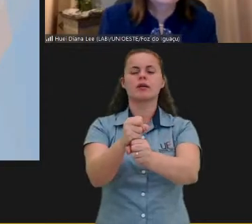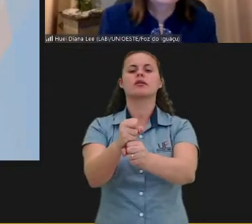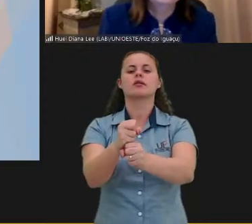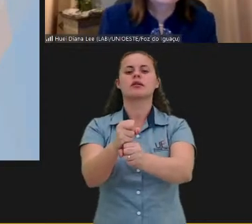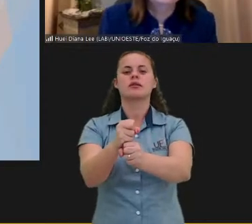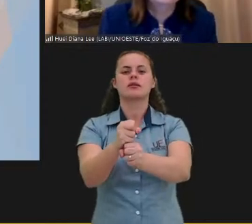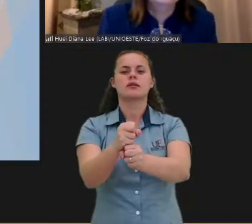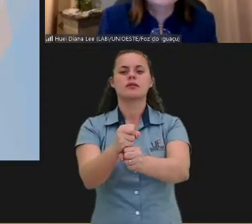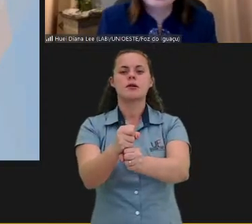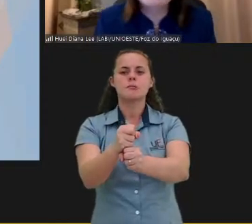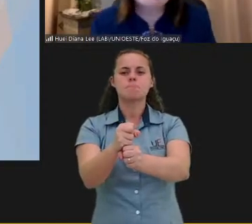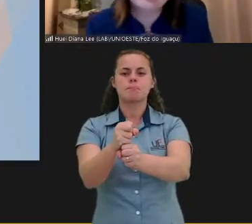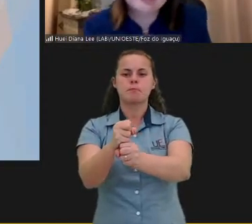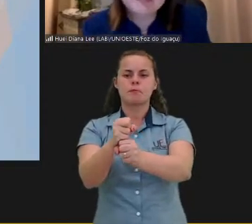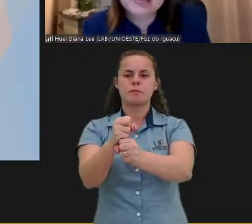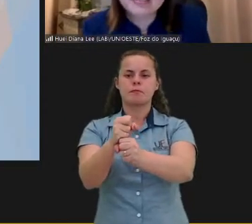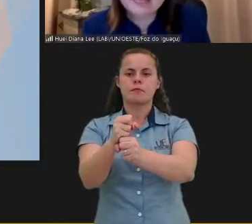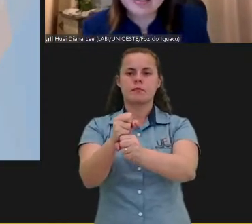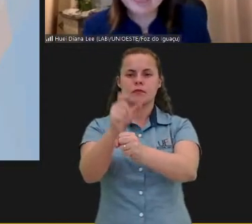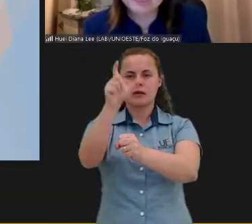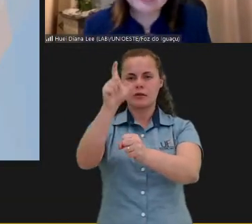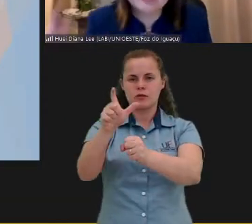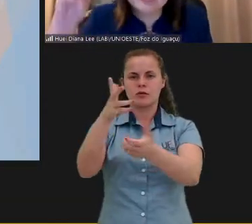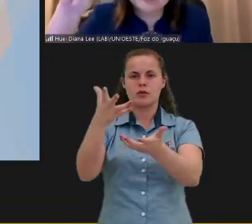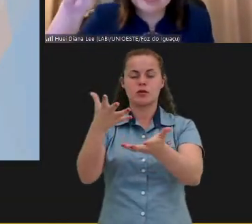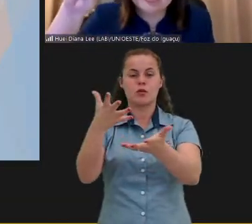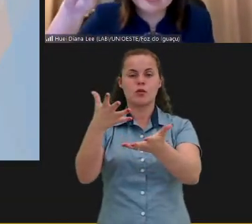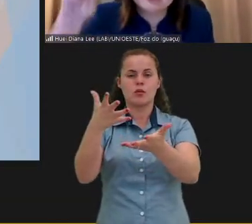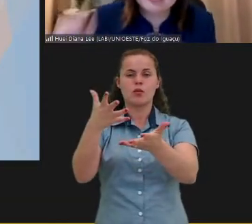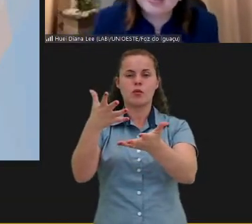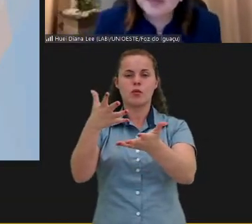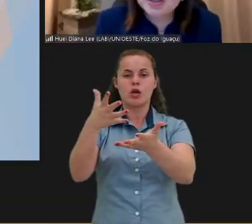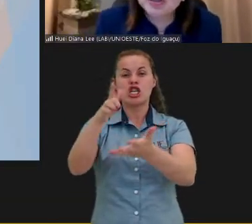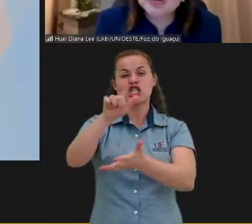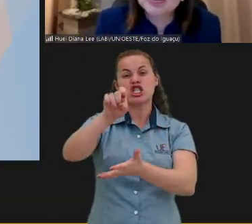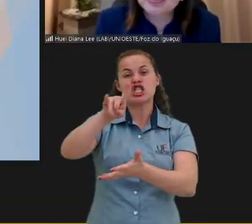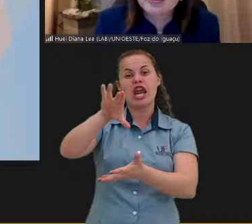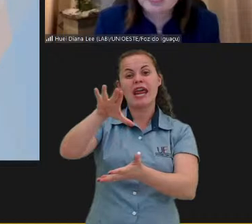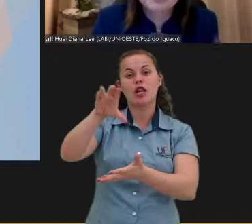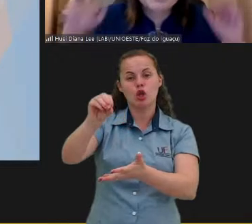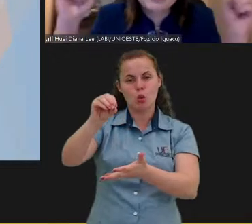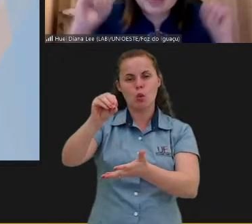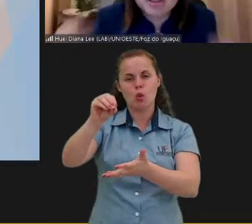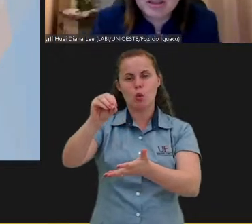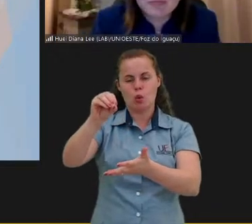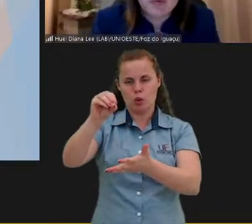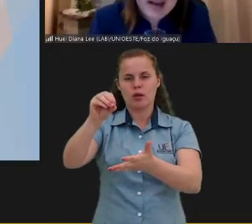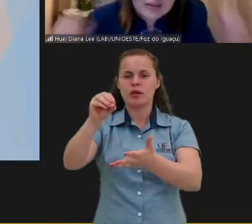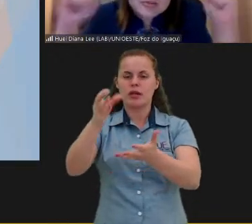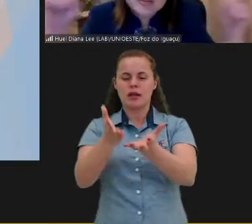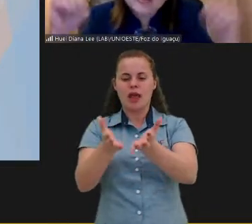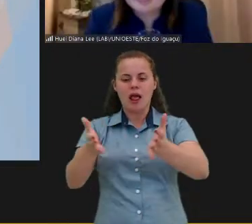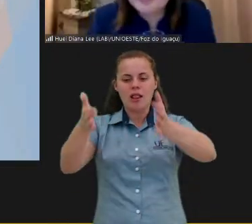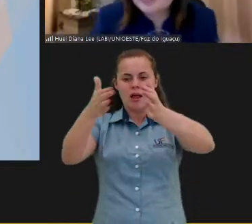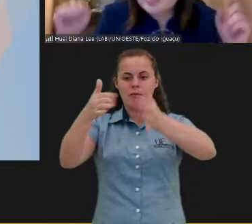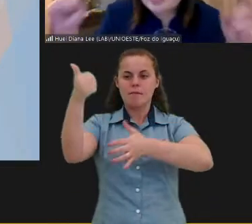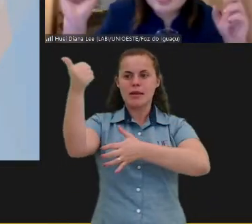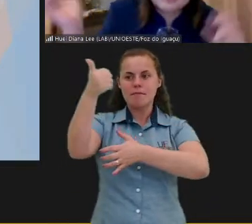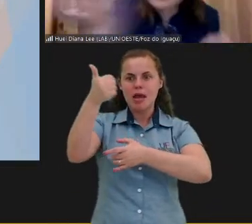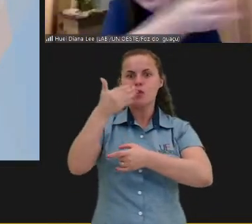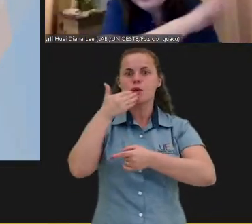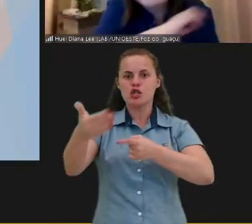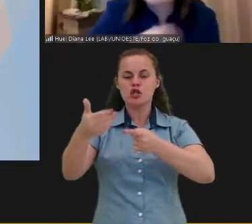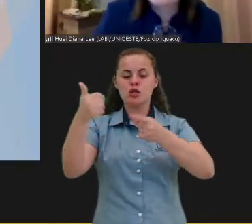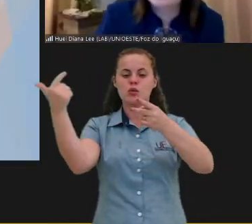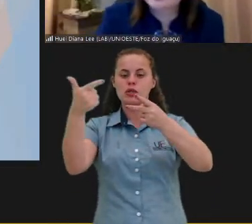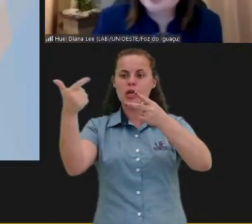de gênio da lâmpada, o que acontece com os três pedidos? Primeiro, a gente está empolgado, o segundo também, o terceiro é